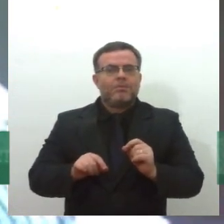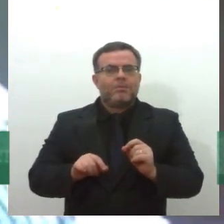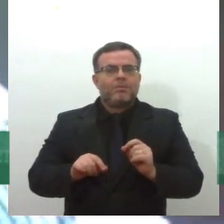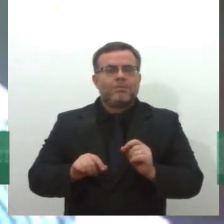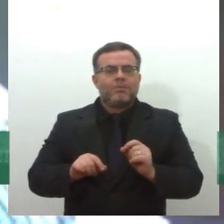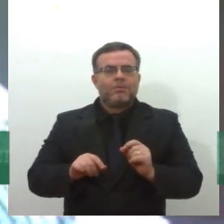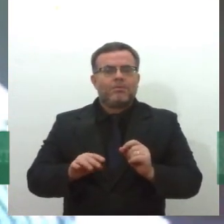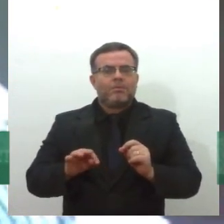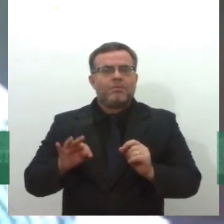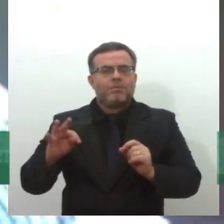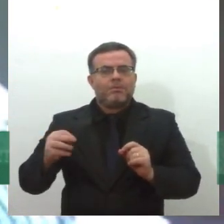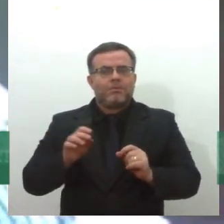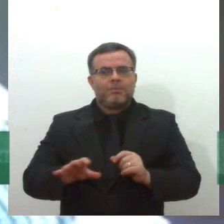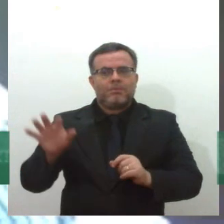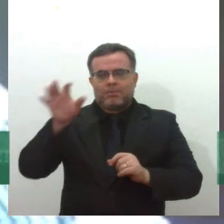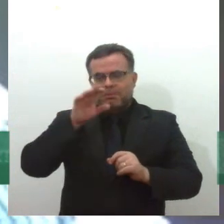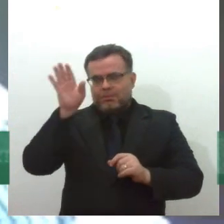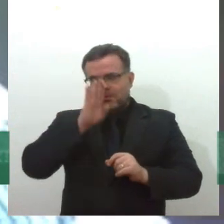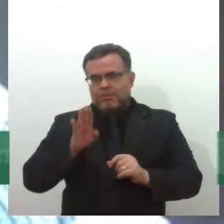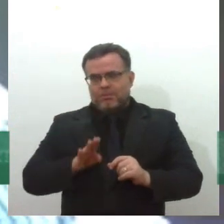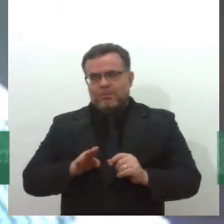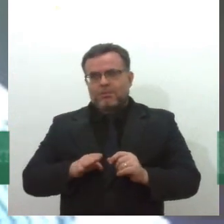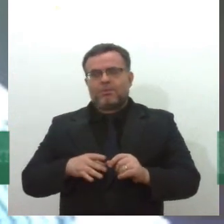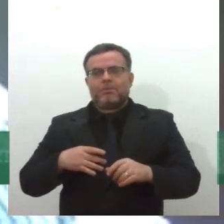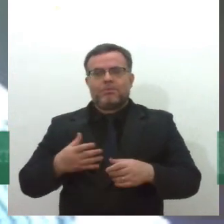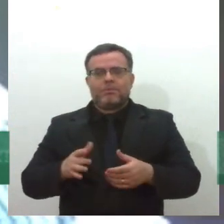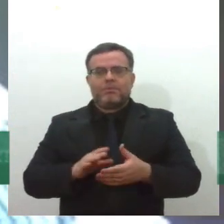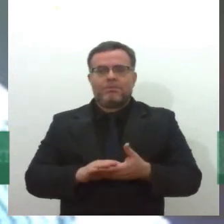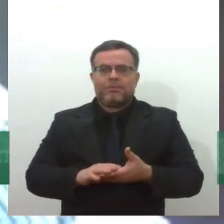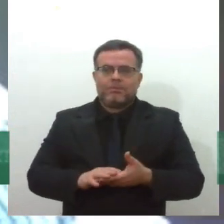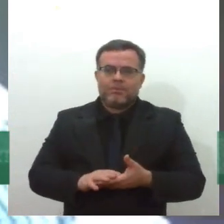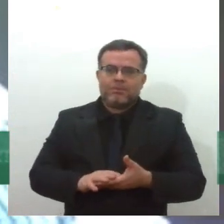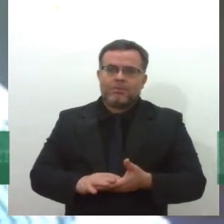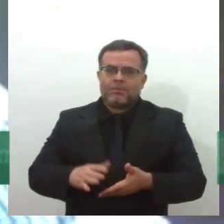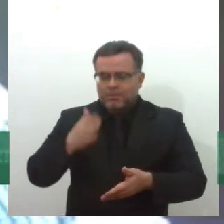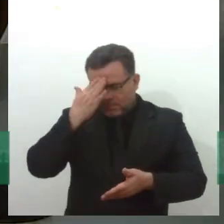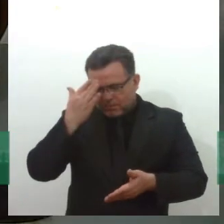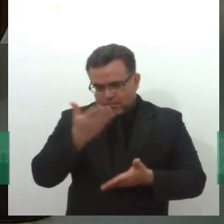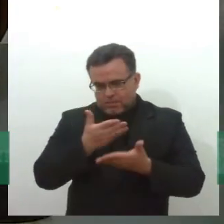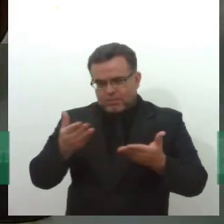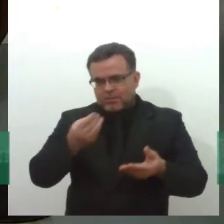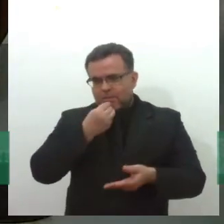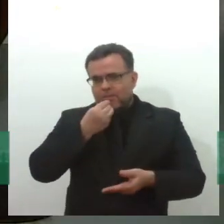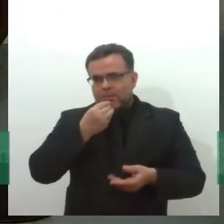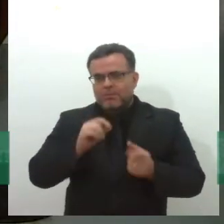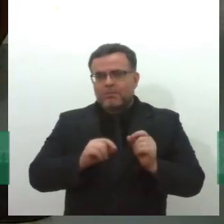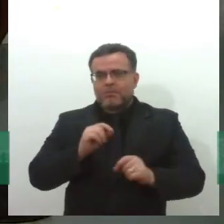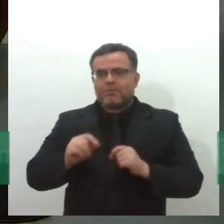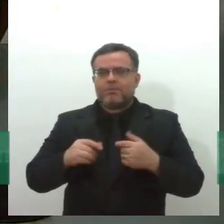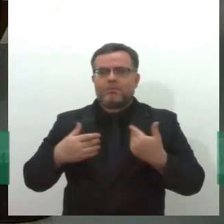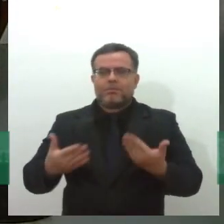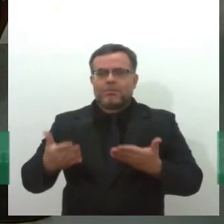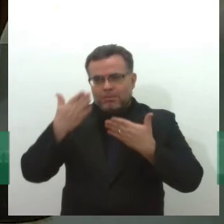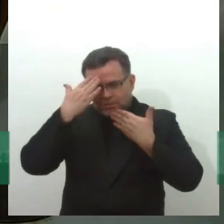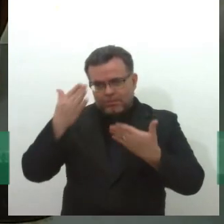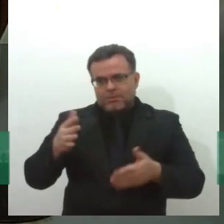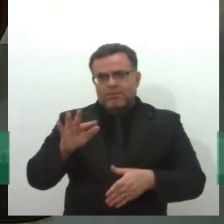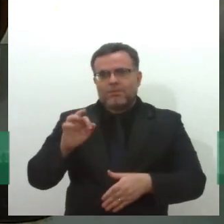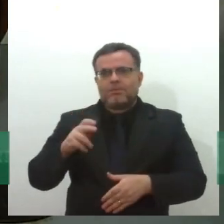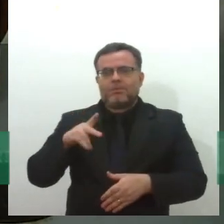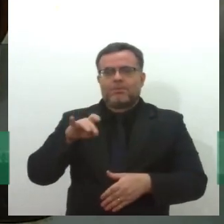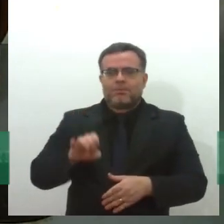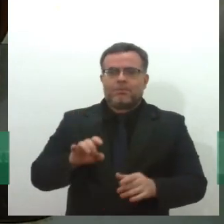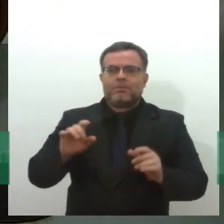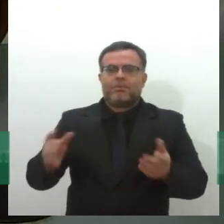e todos os estados brasileiros e a população de todos os estados brasileiros. Queria agradecer aqui a oportunidade. Obrigada, Carolina. Felipe, muito obrigada pela